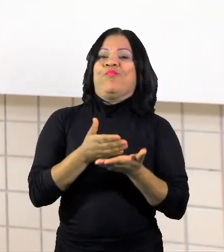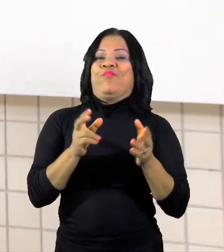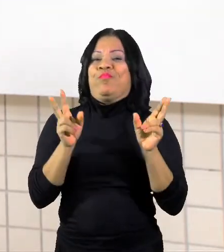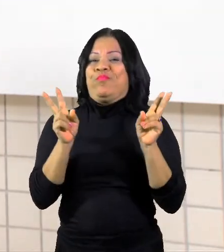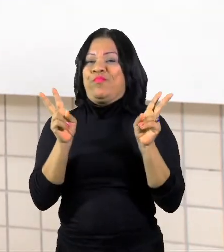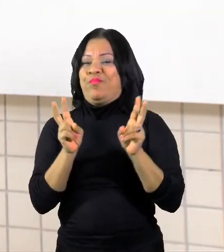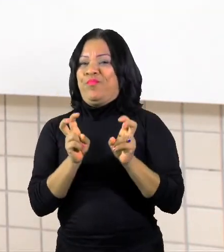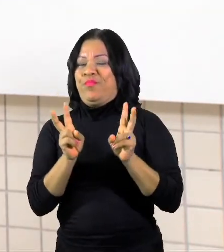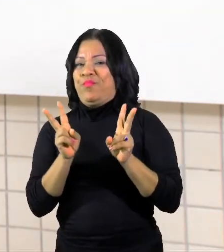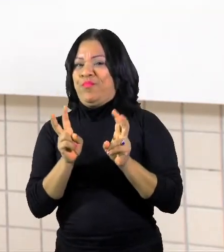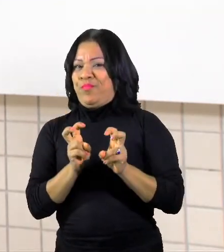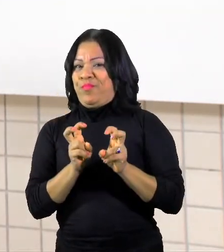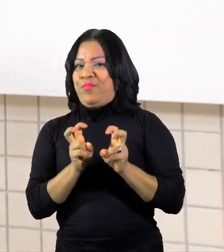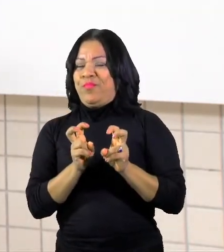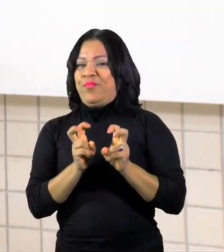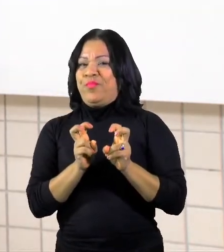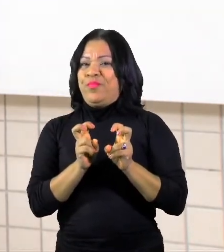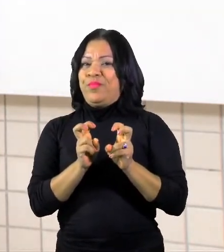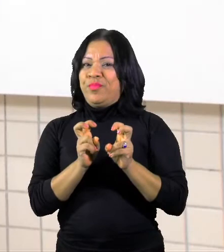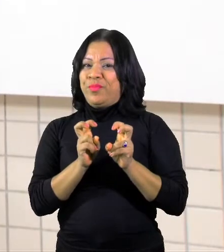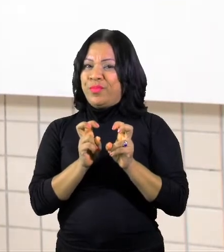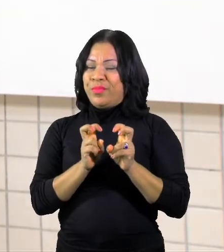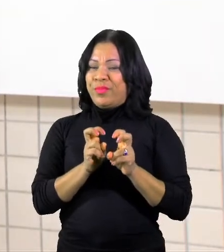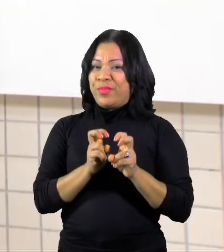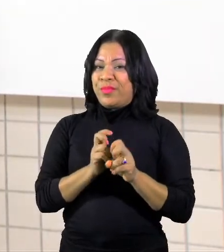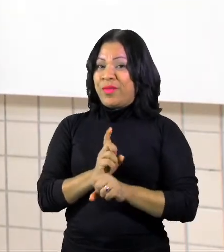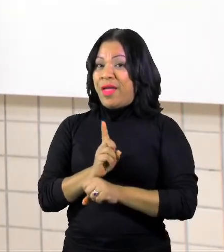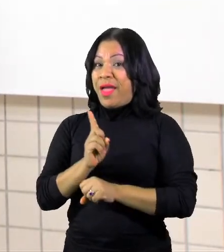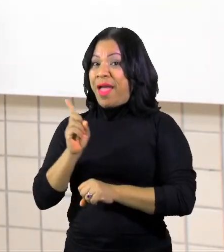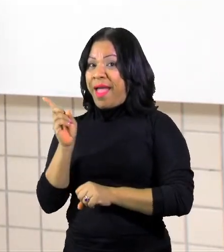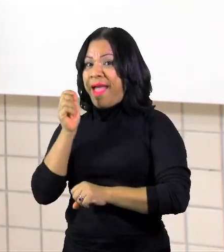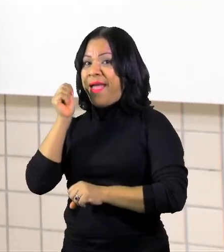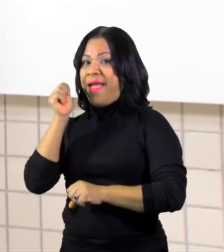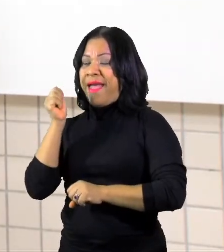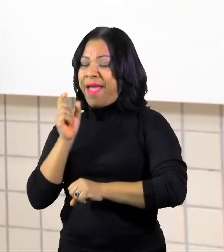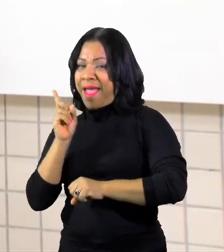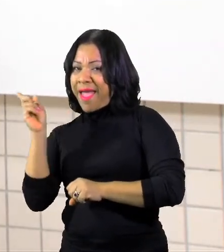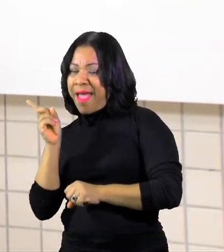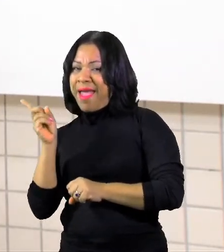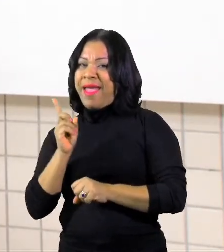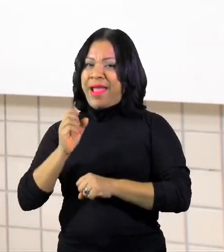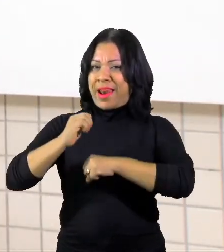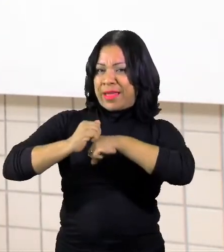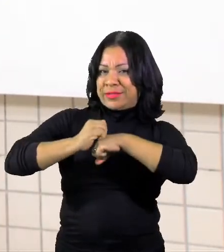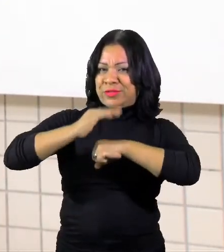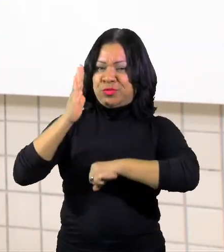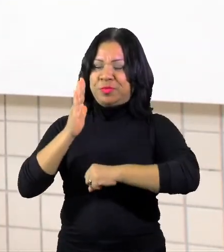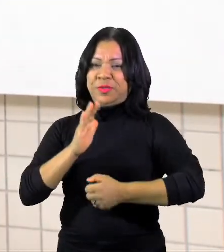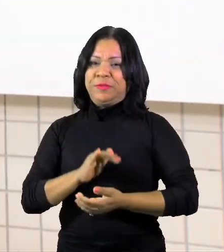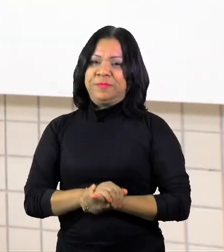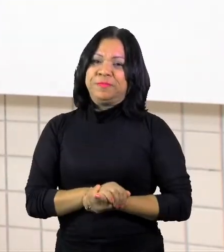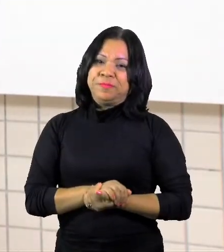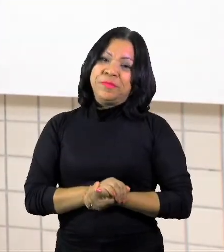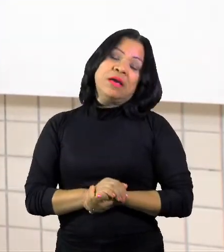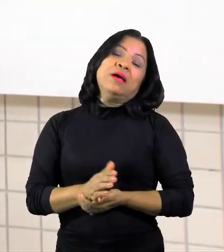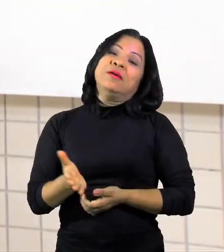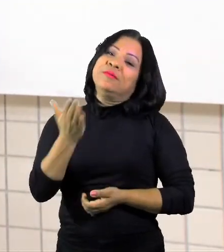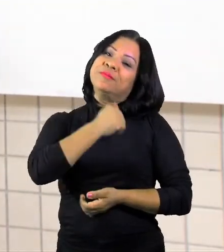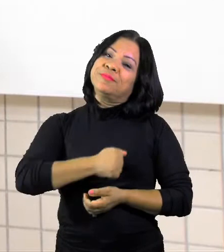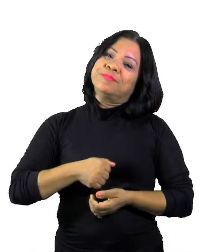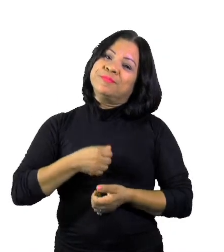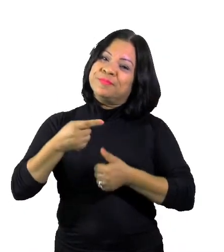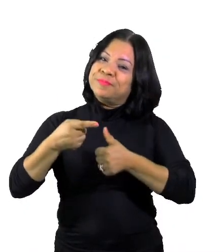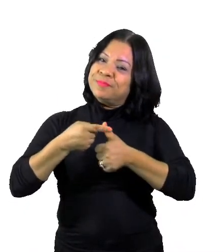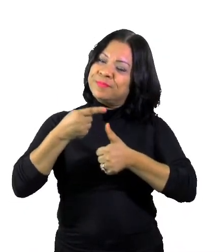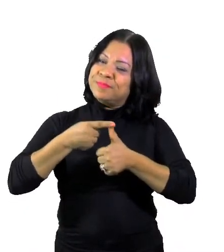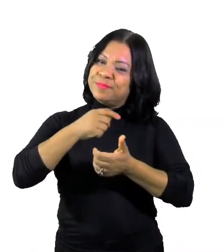texto. Ela é super, ok? Então, vamos lá, vamos para a primeira atividade. A